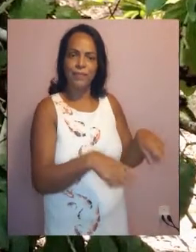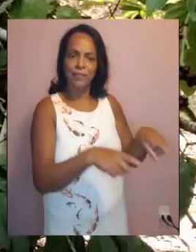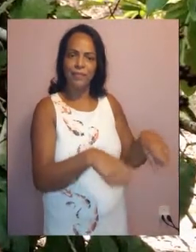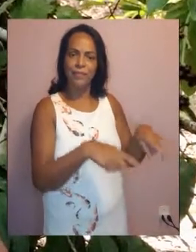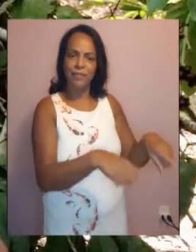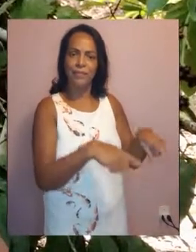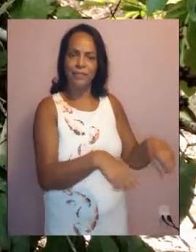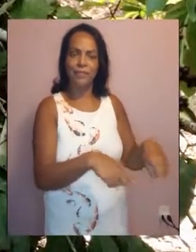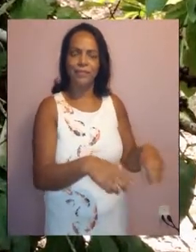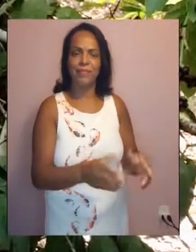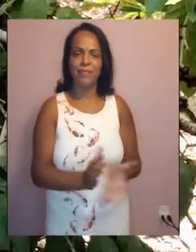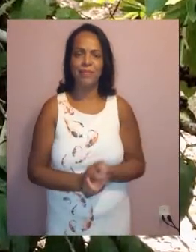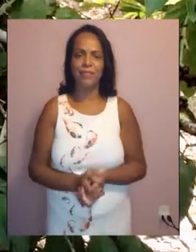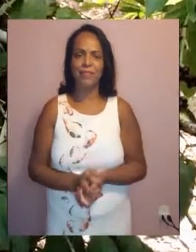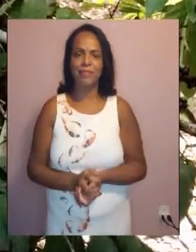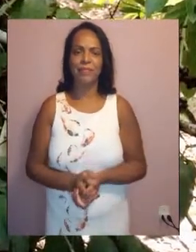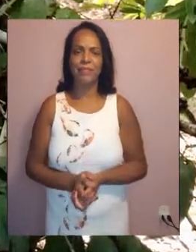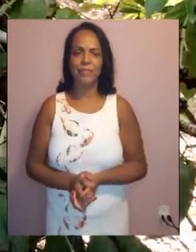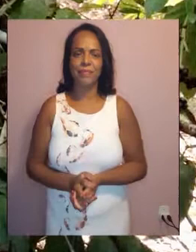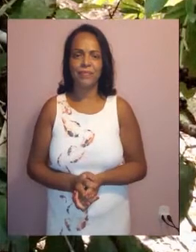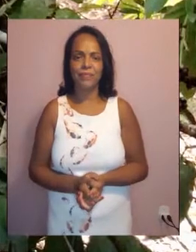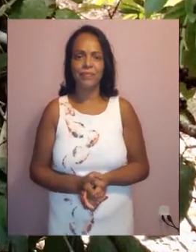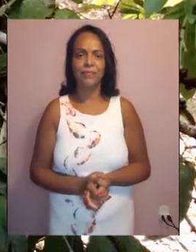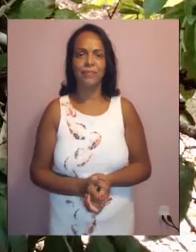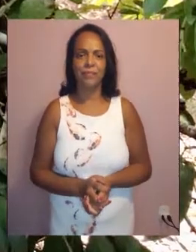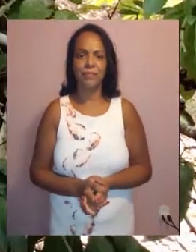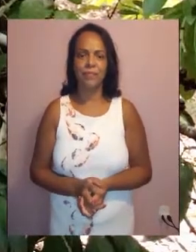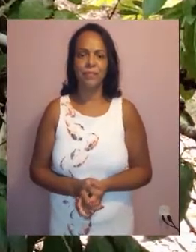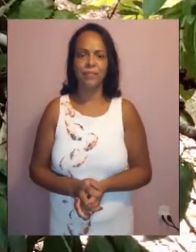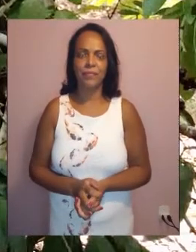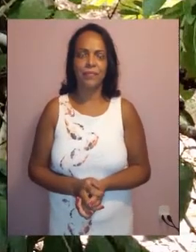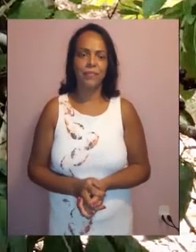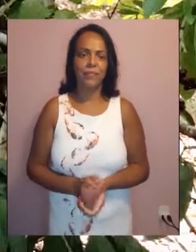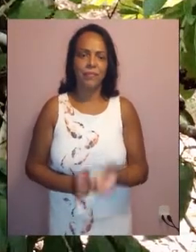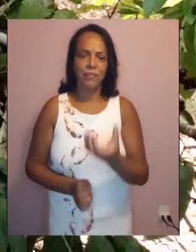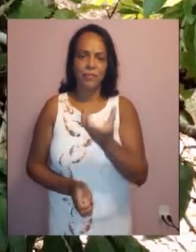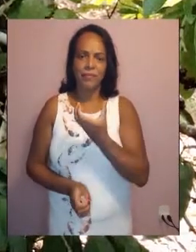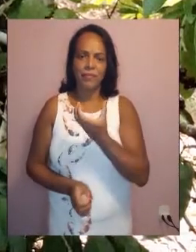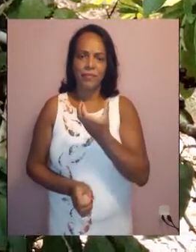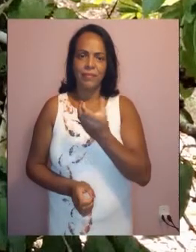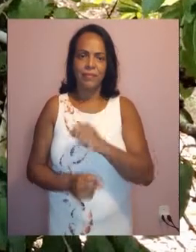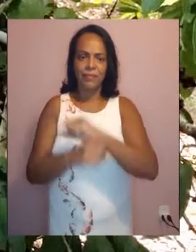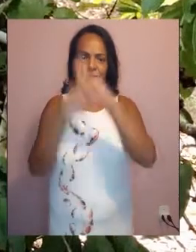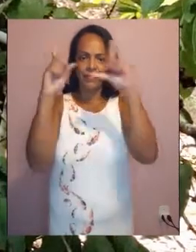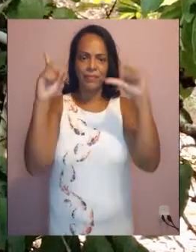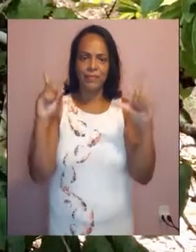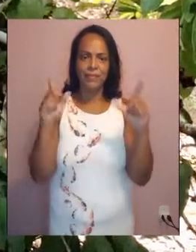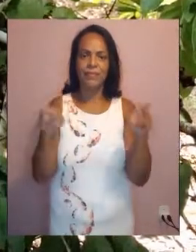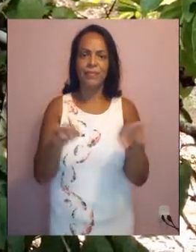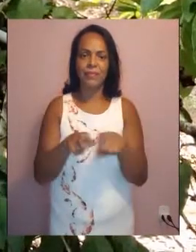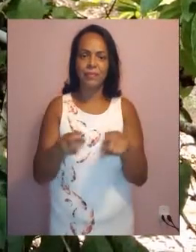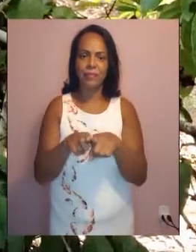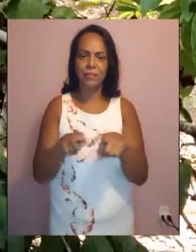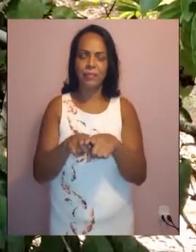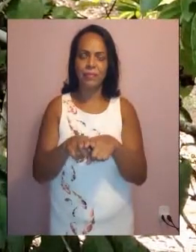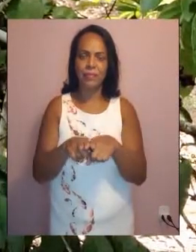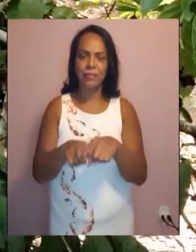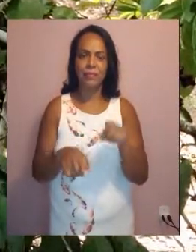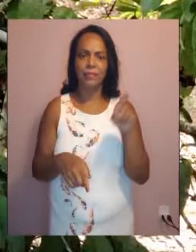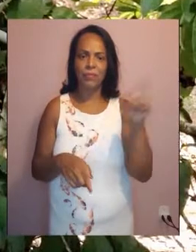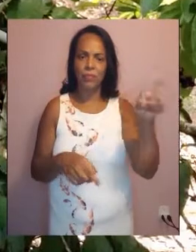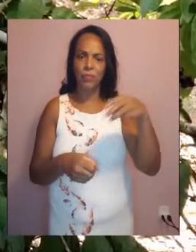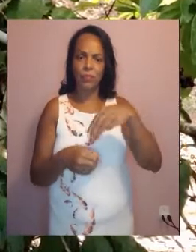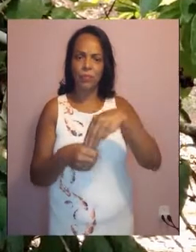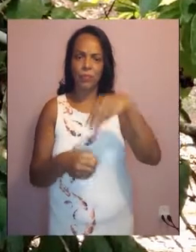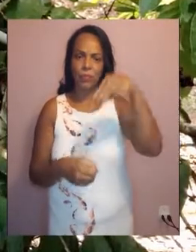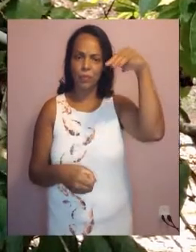Eu aqui quero salientar, até para que todos tenham conhecimento, para que ninguém esteja enganado, que ele,